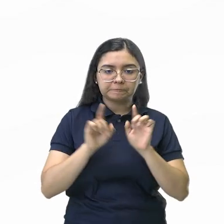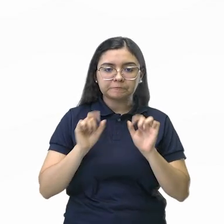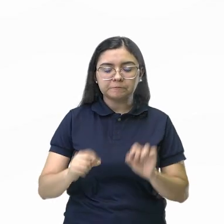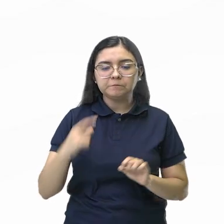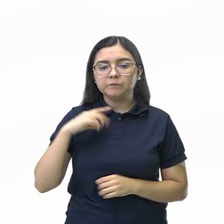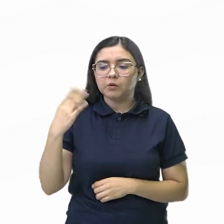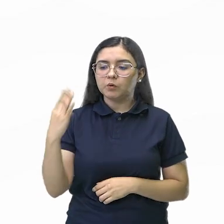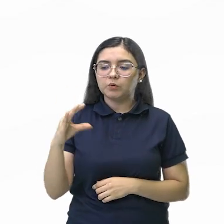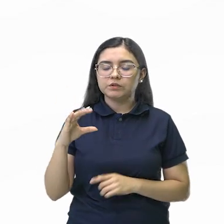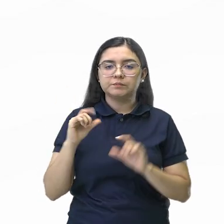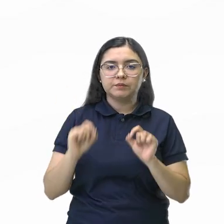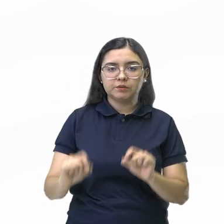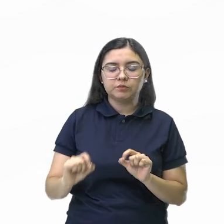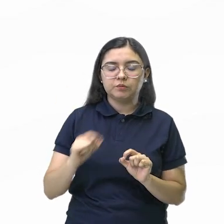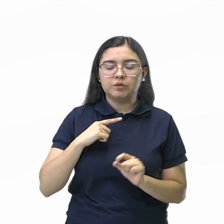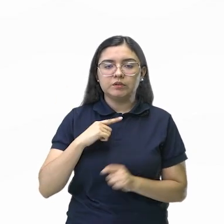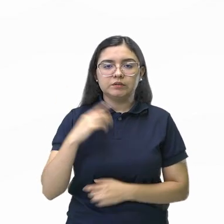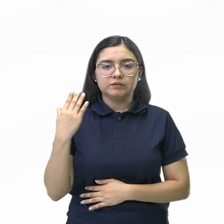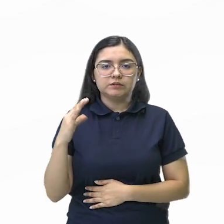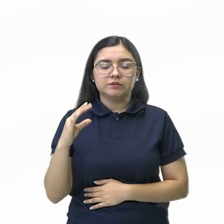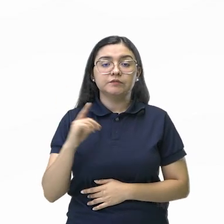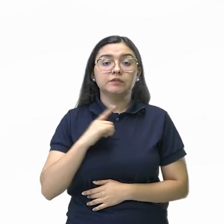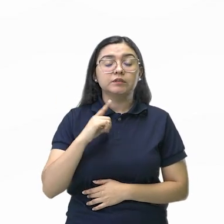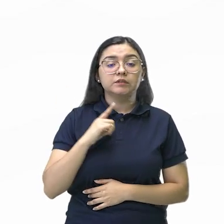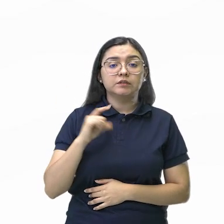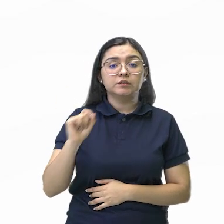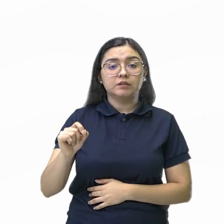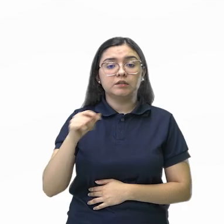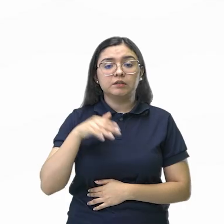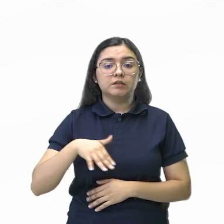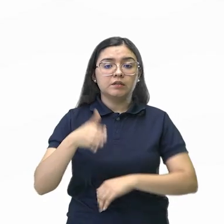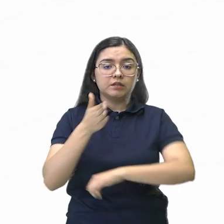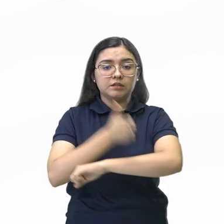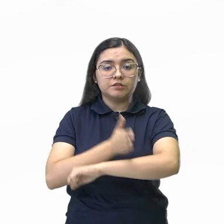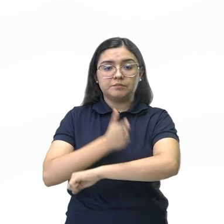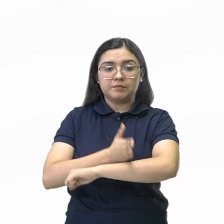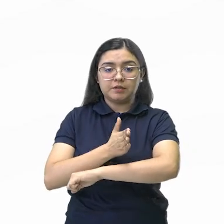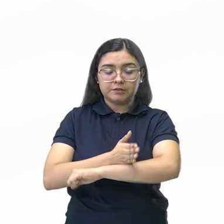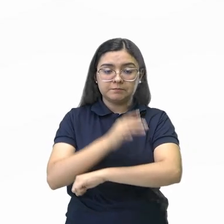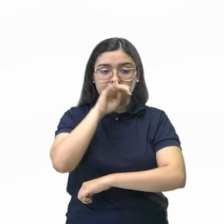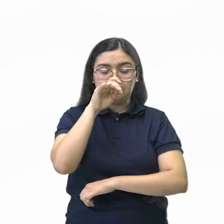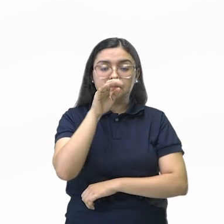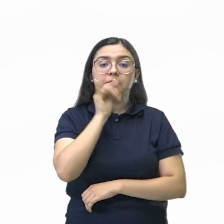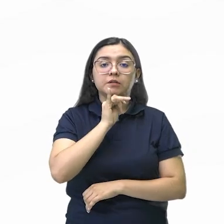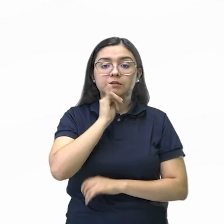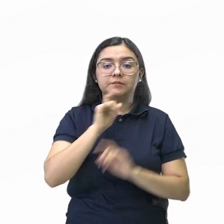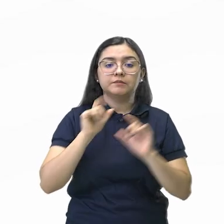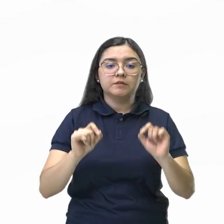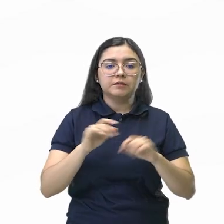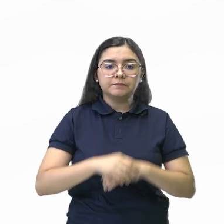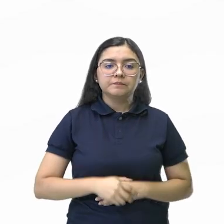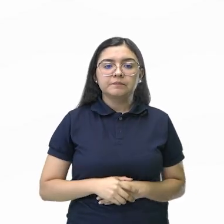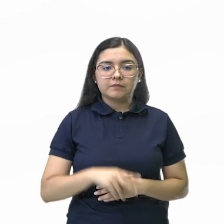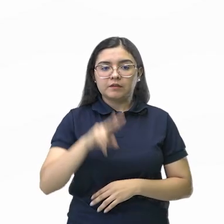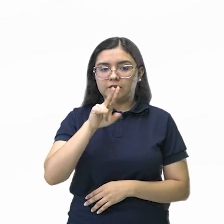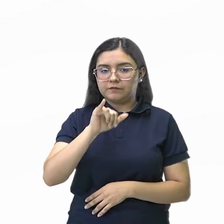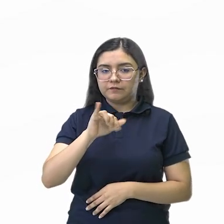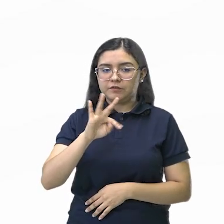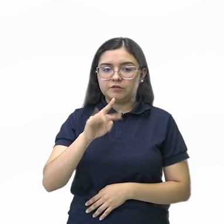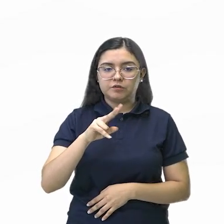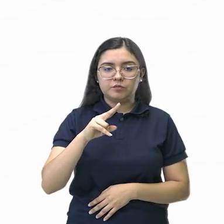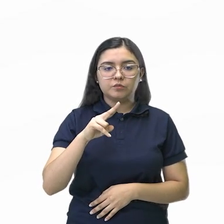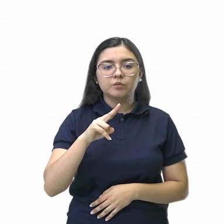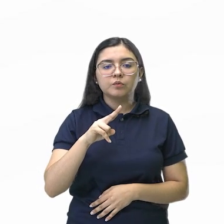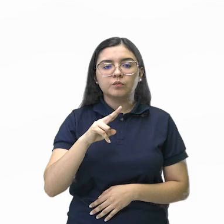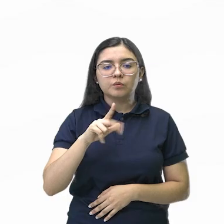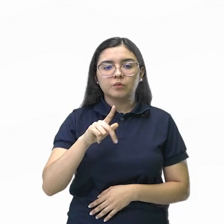conhecimento científico. Nós temos na Idade Média e na Renascença, por exemplo, a viticultura e a